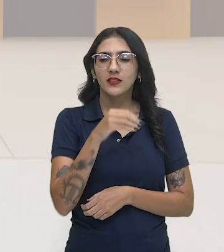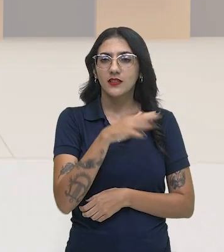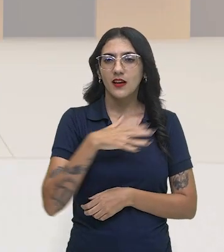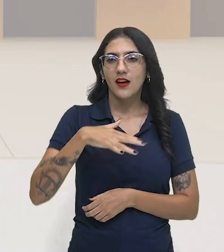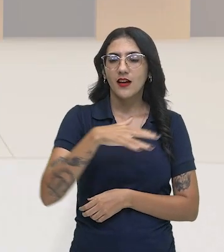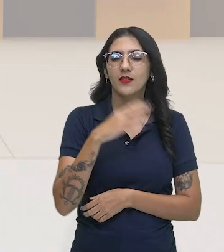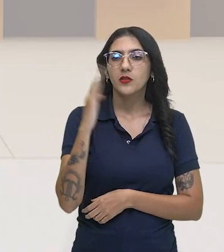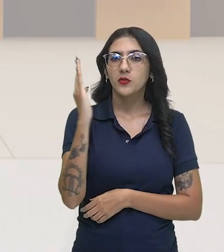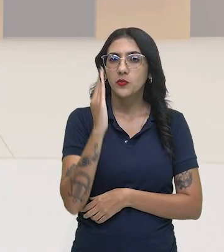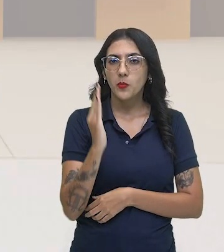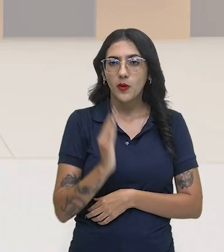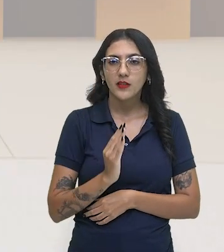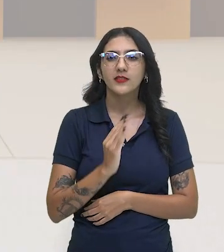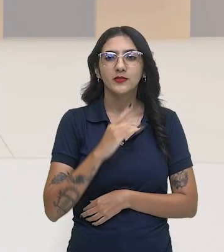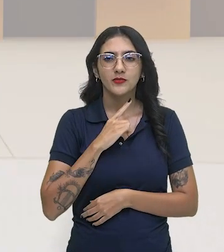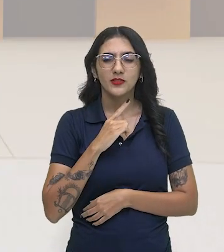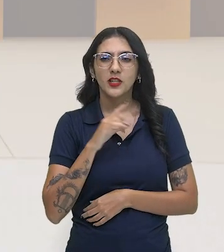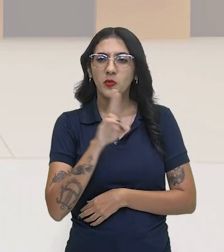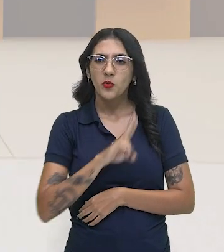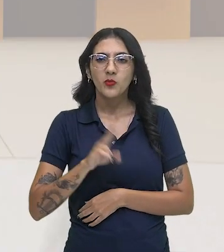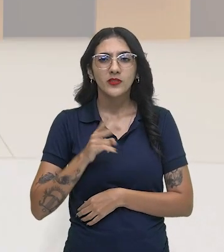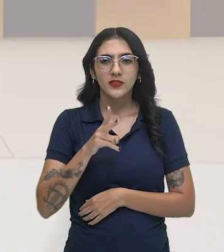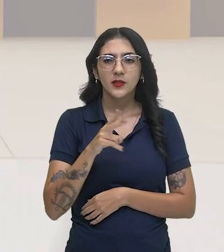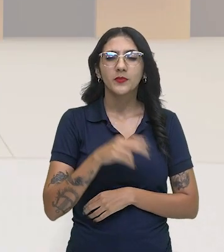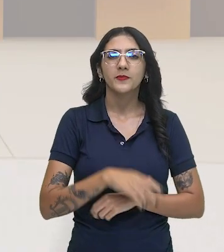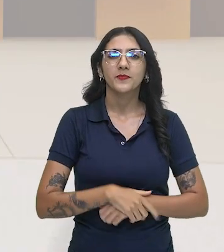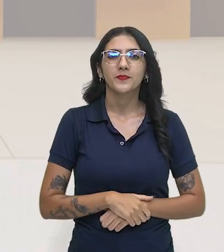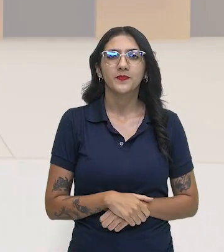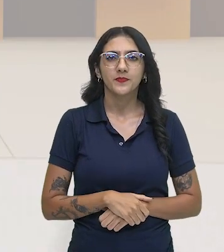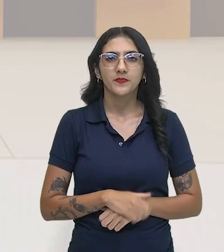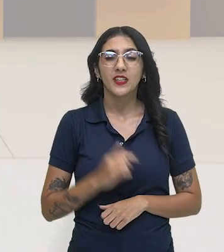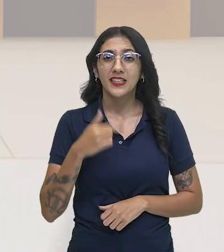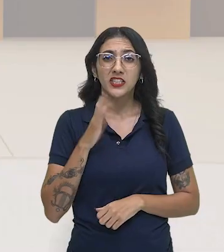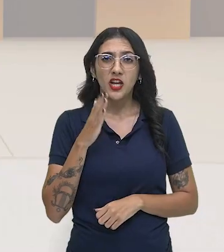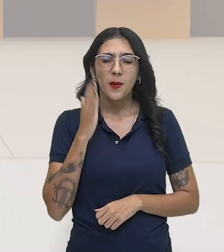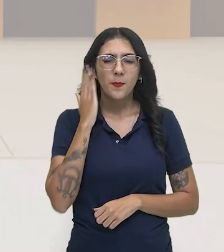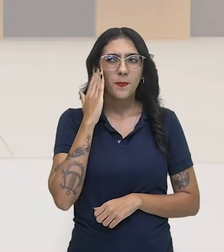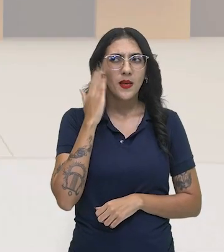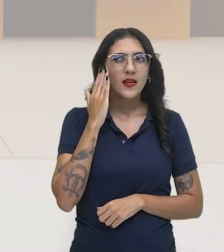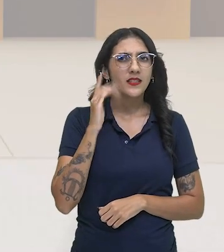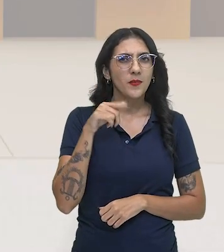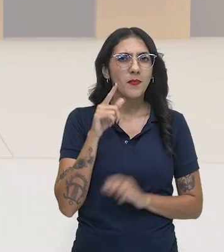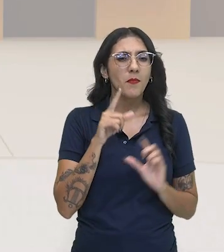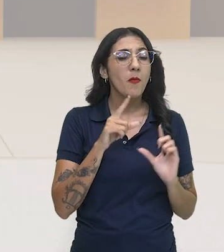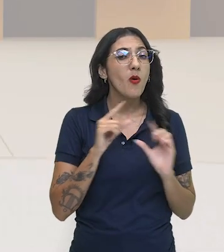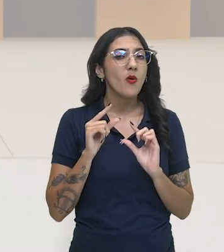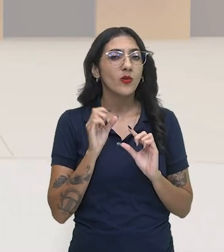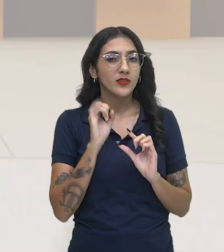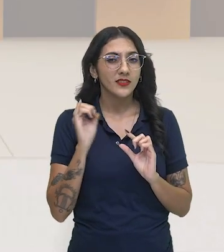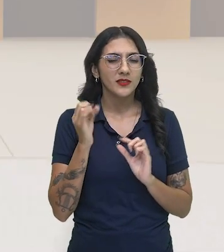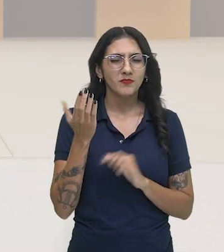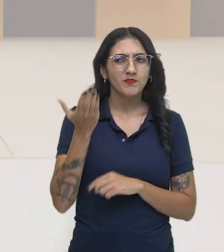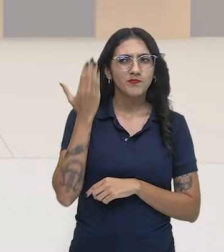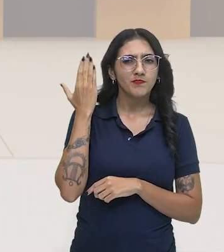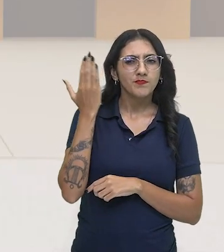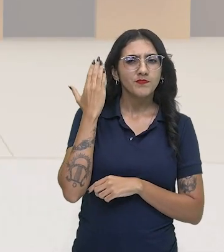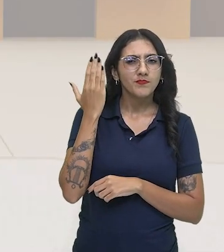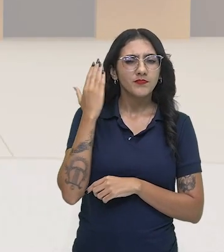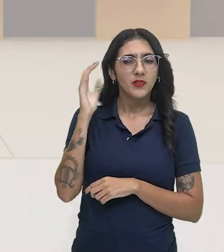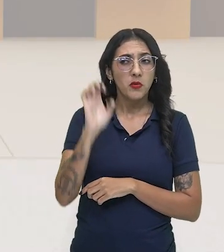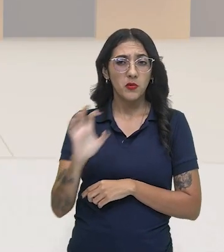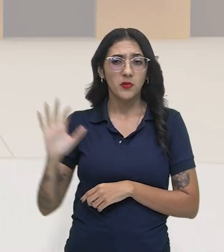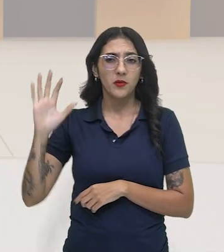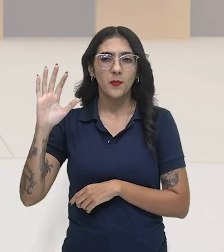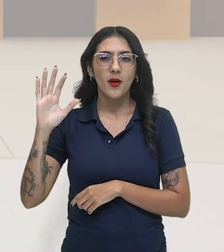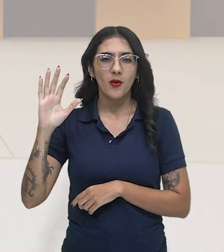estão existentes, preservando suas características. A gente sabe que já é pouca, né, em relação àquilo que era no início, quando os europeus